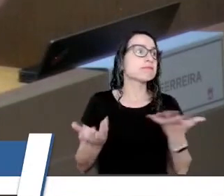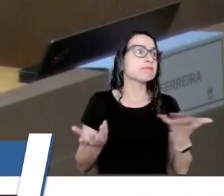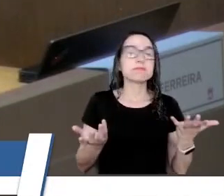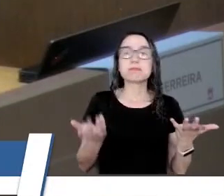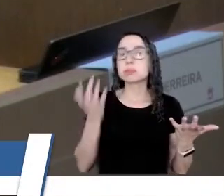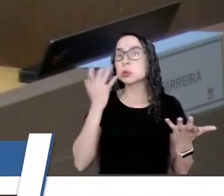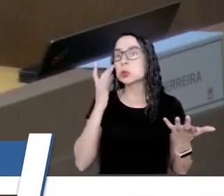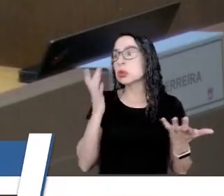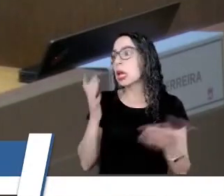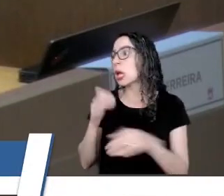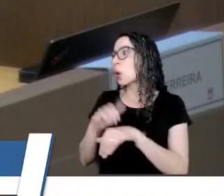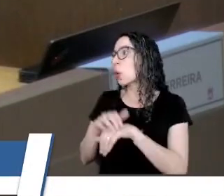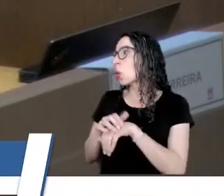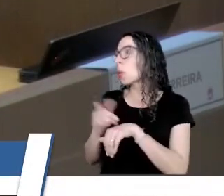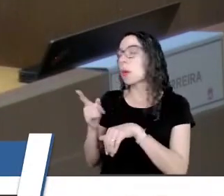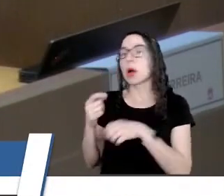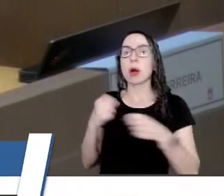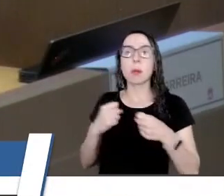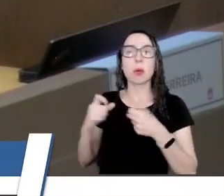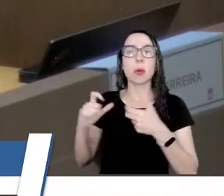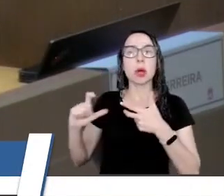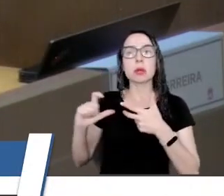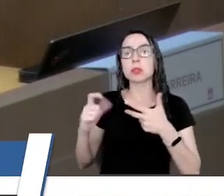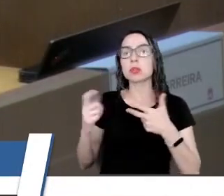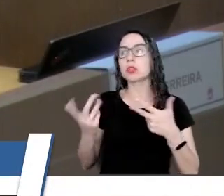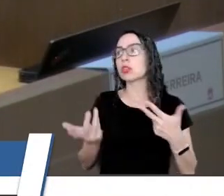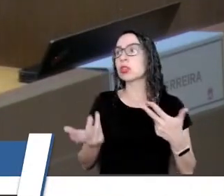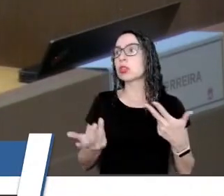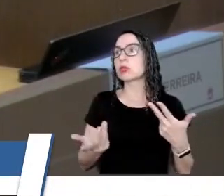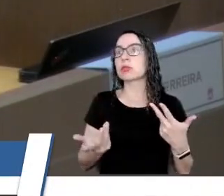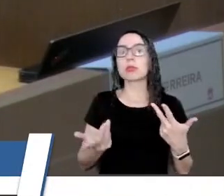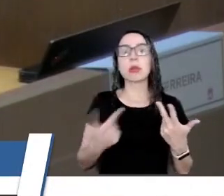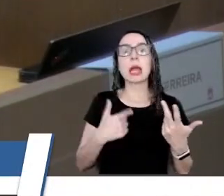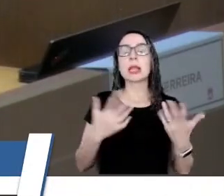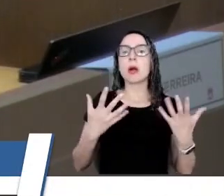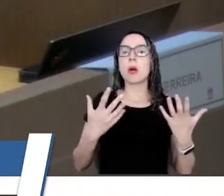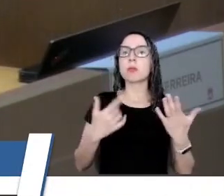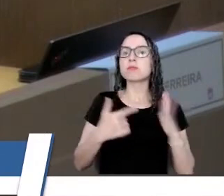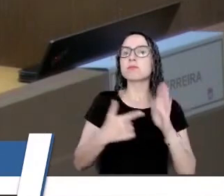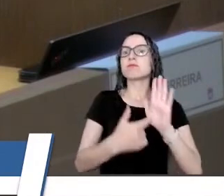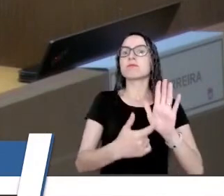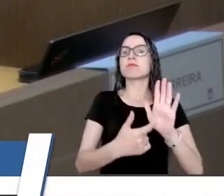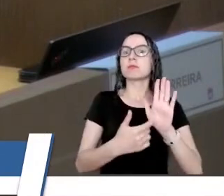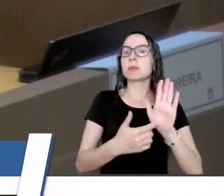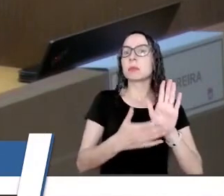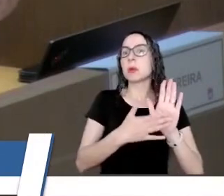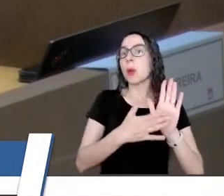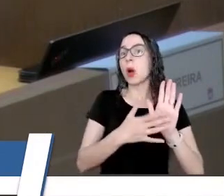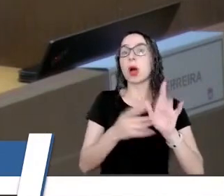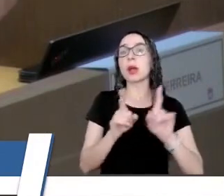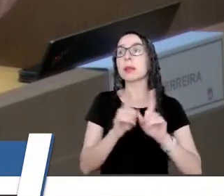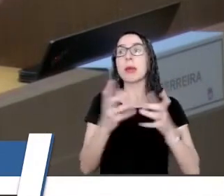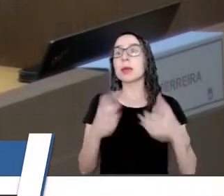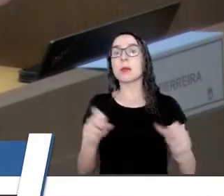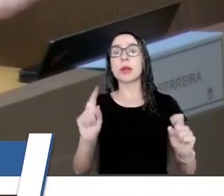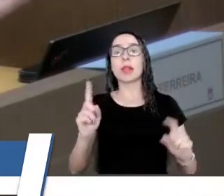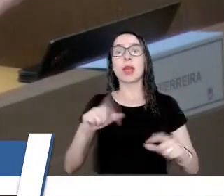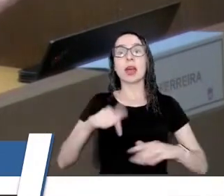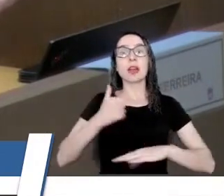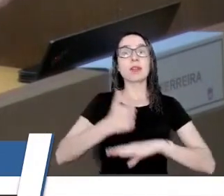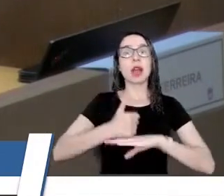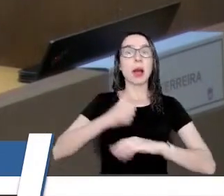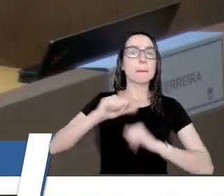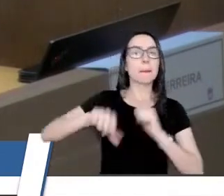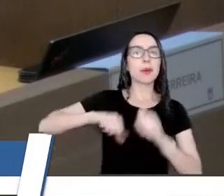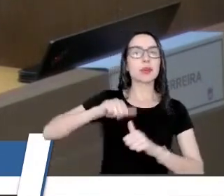do executivo, de não se apresentar nada e nem permitir que a nossa Franca mude. Quer dizer, passou